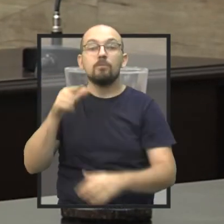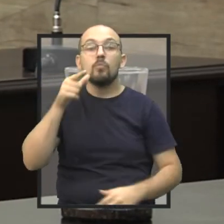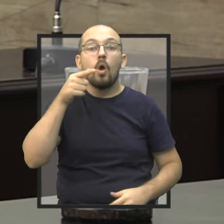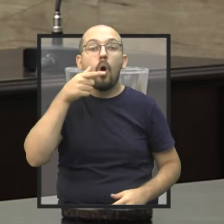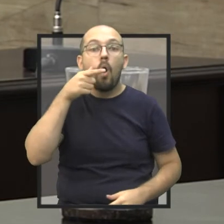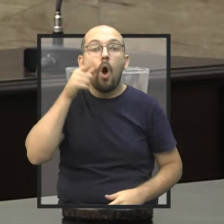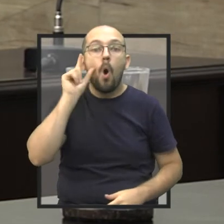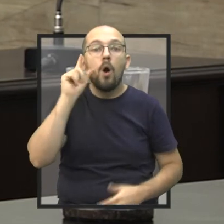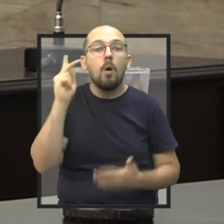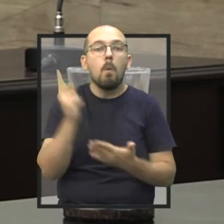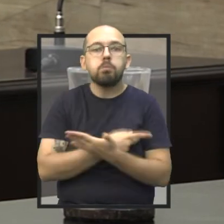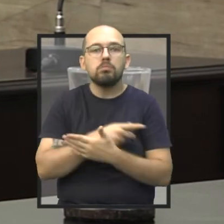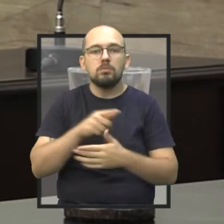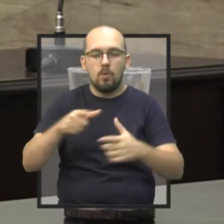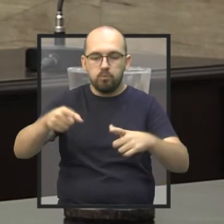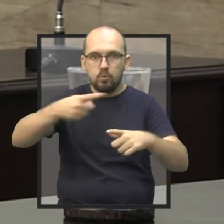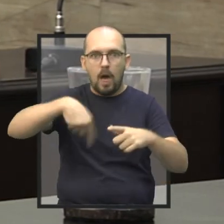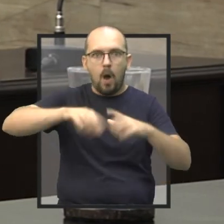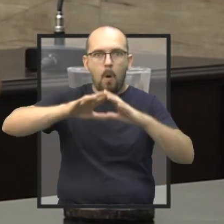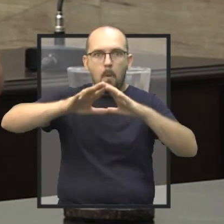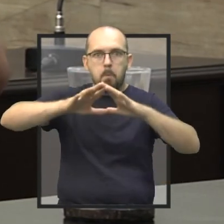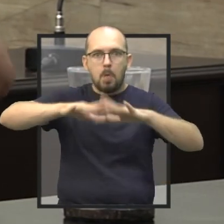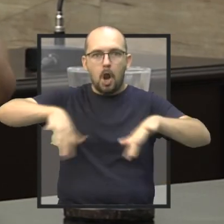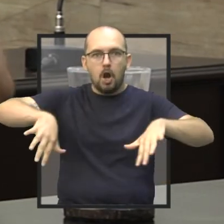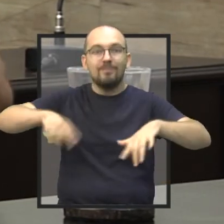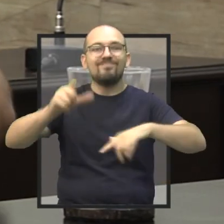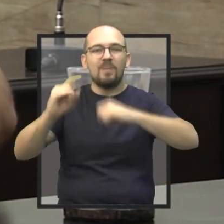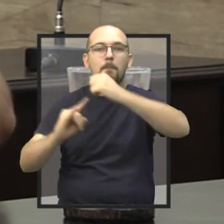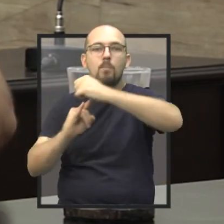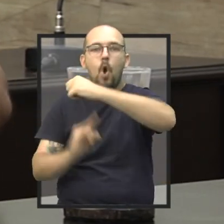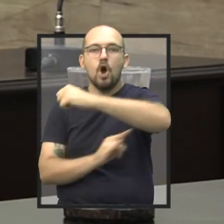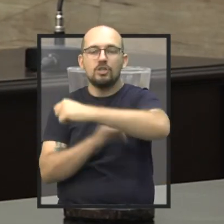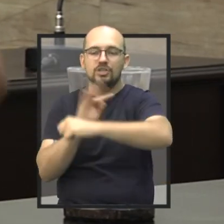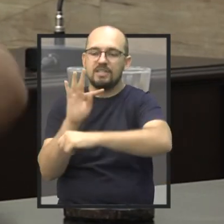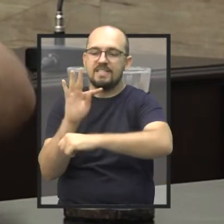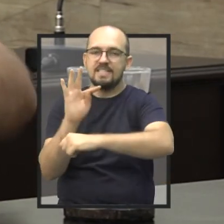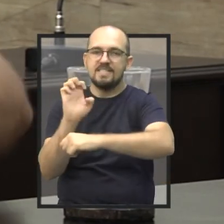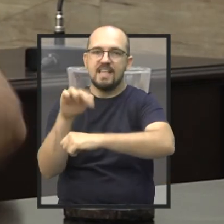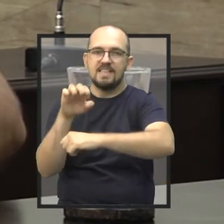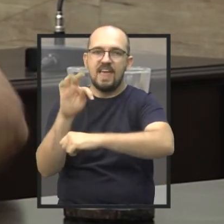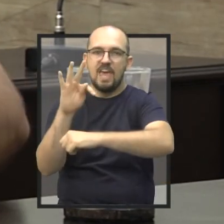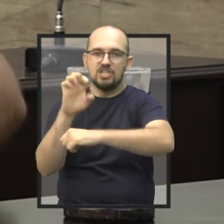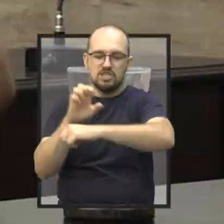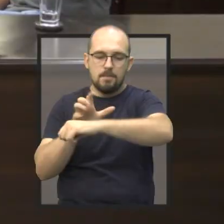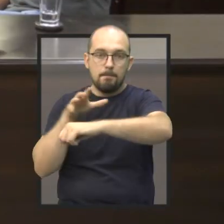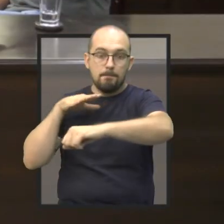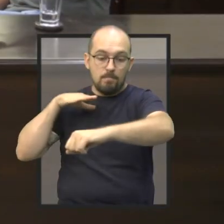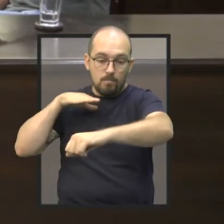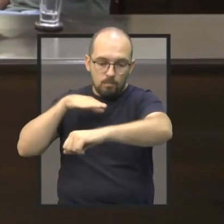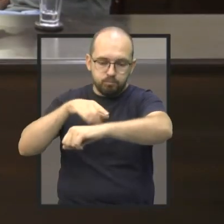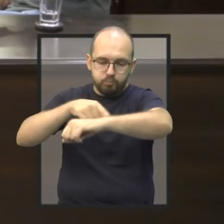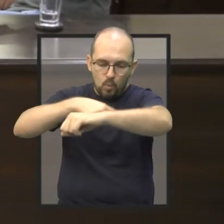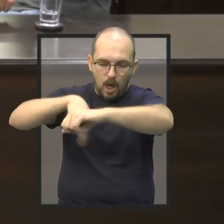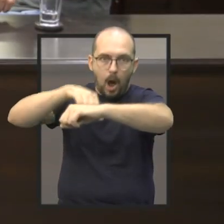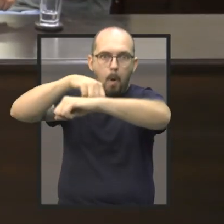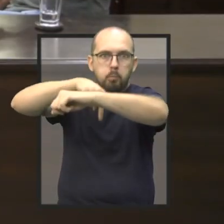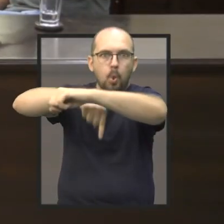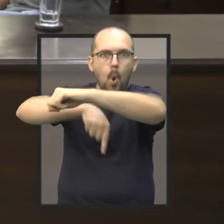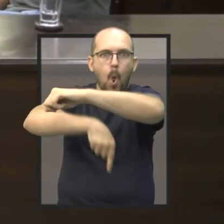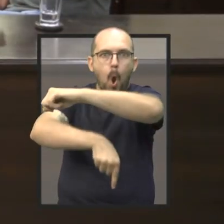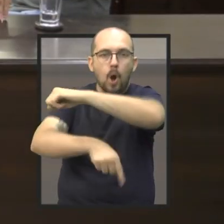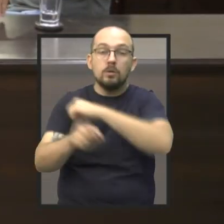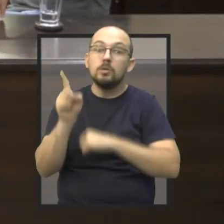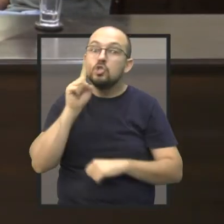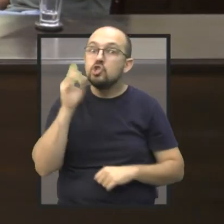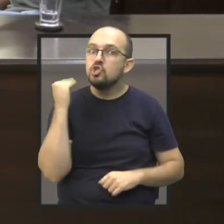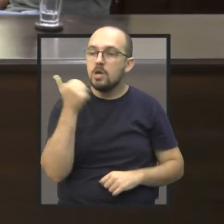um buraco aberto na Tenente Lopes. Ponte esta que nós avaliamos, nós indicamos no ofício. No dia 10 de março. Exato. No